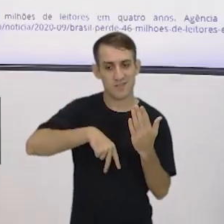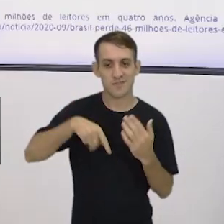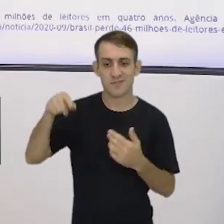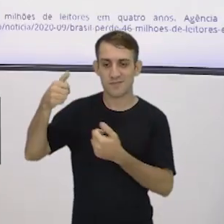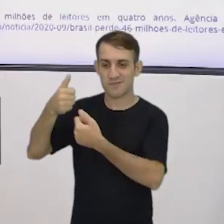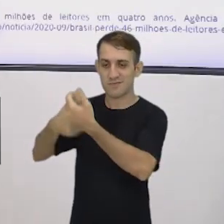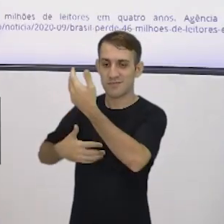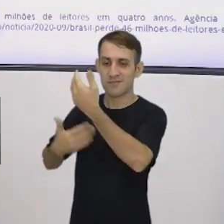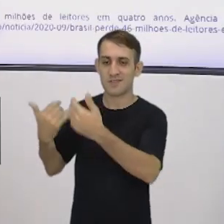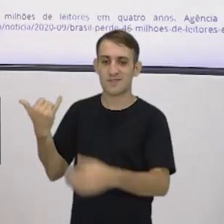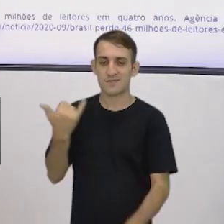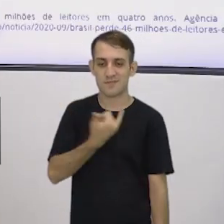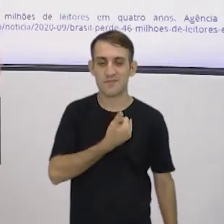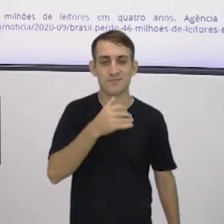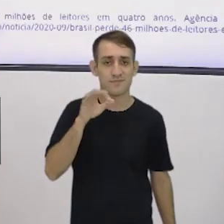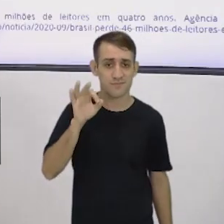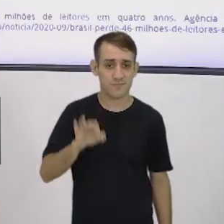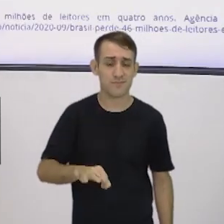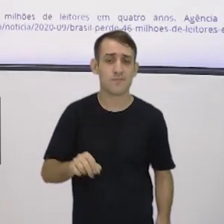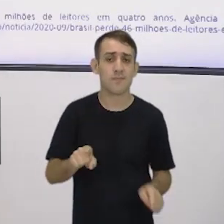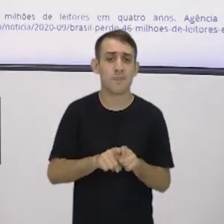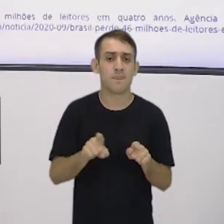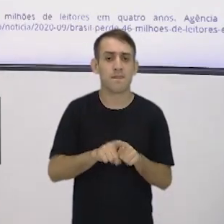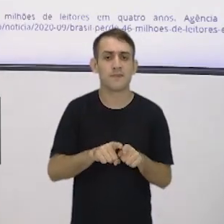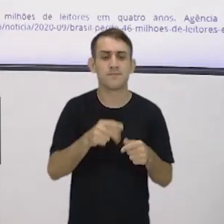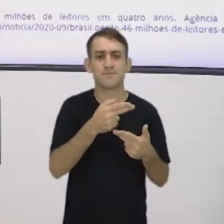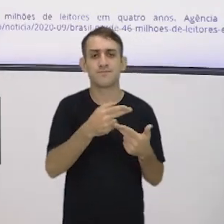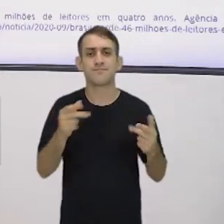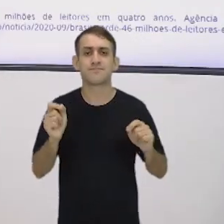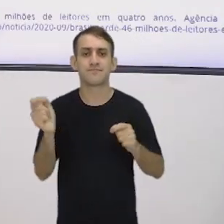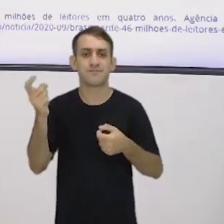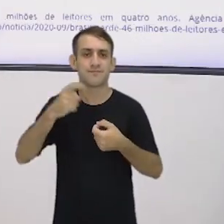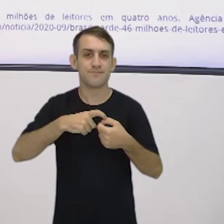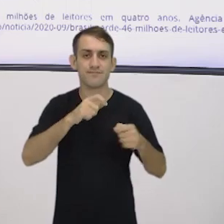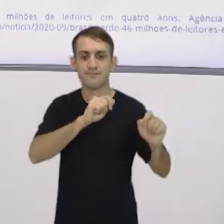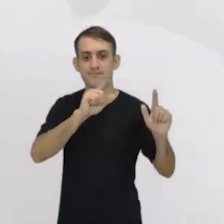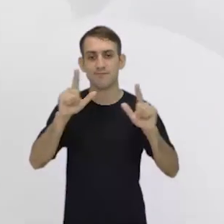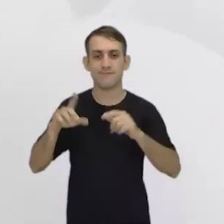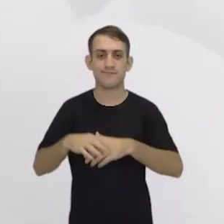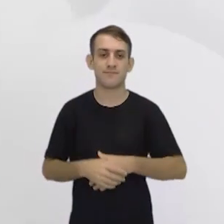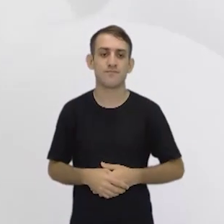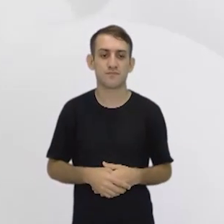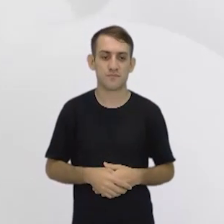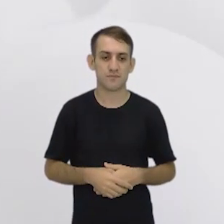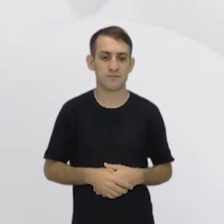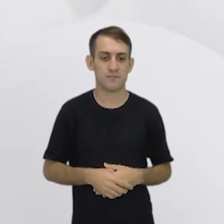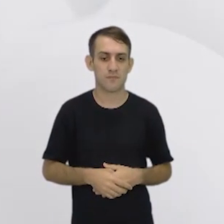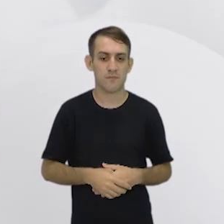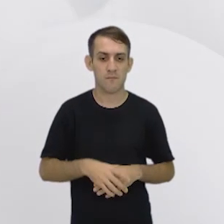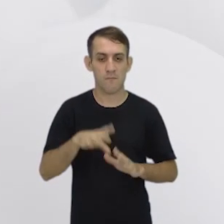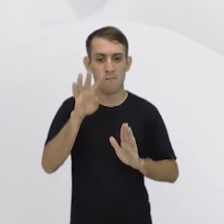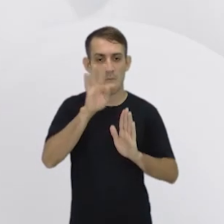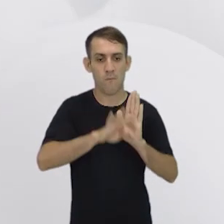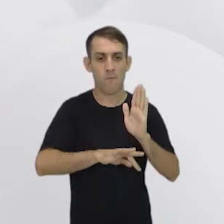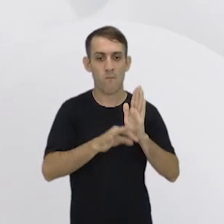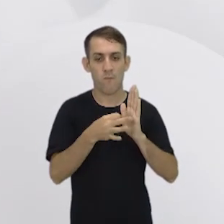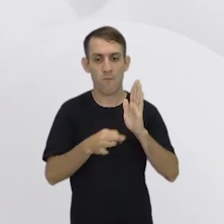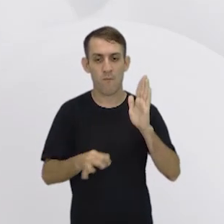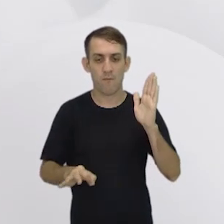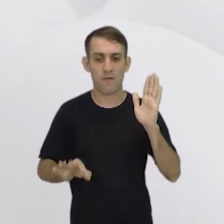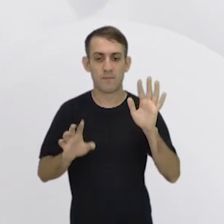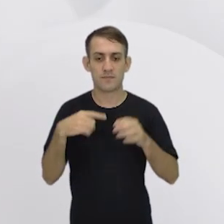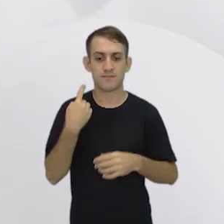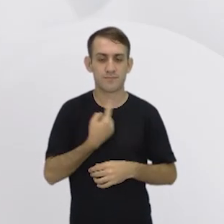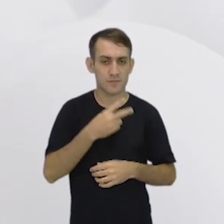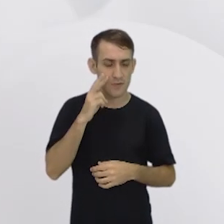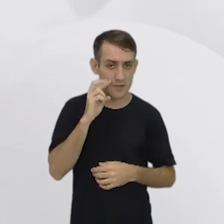fale aí para nós, por favor. E uma coisa, volta um pouquinho no anterior, porque esse texto é muito longo, a gente não vai conseguir ler as 3 partes, nós vamos ler uma